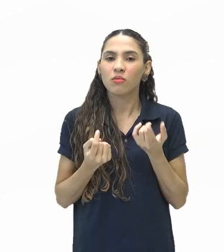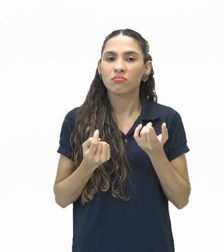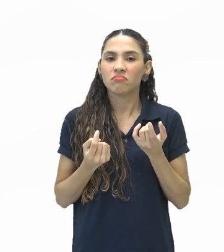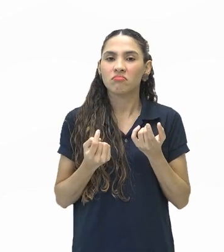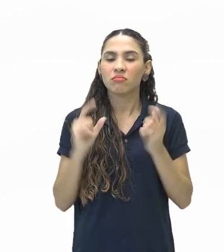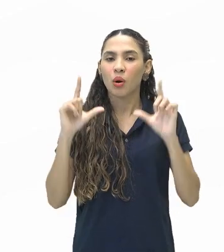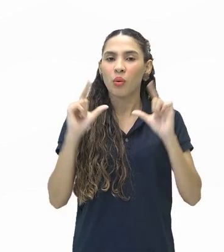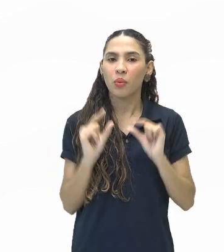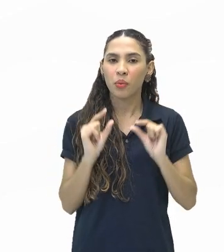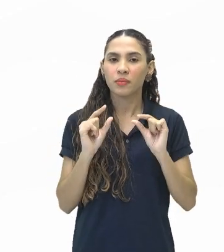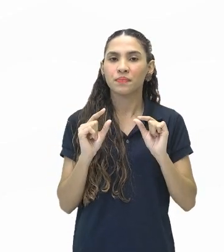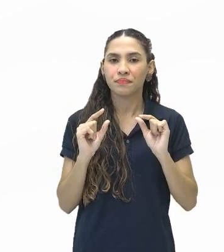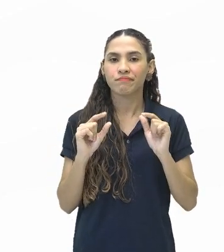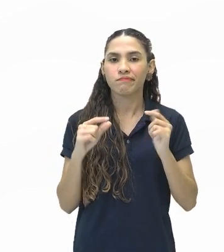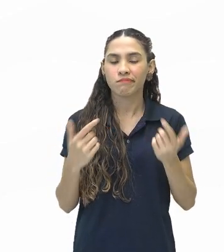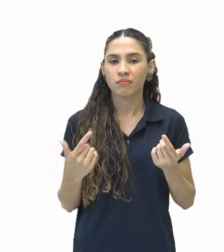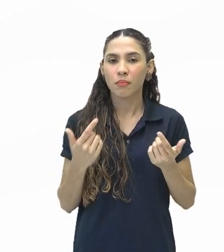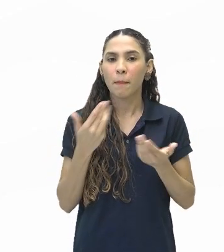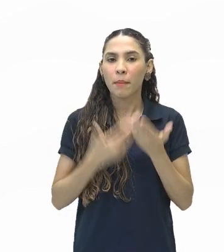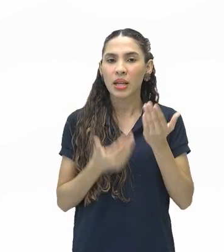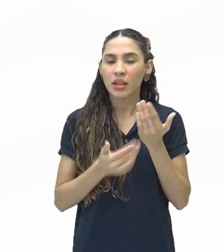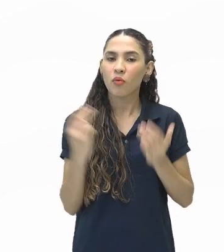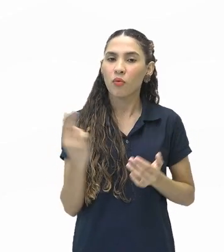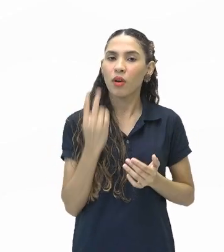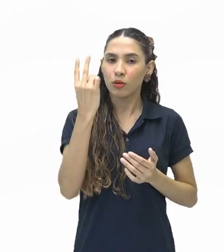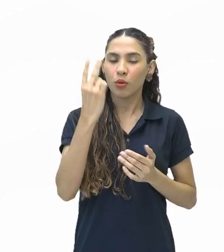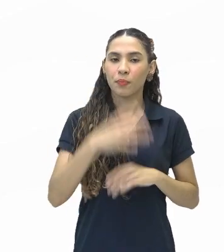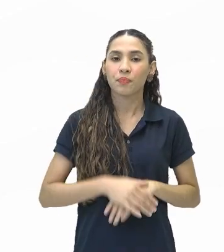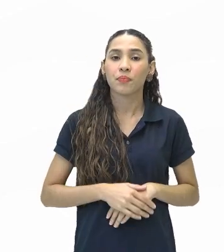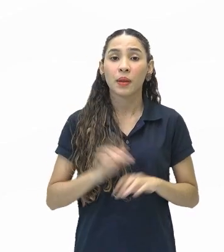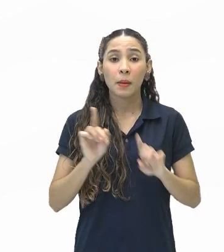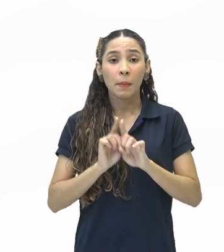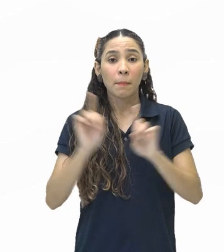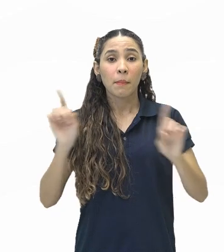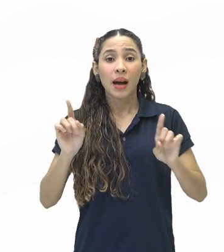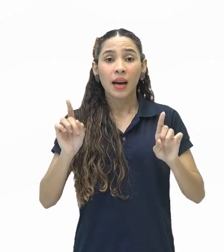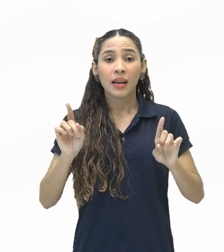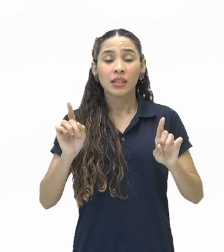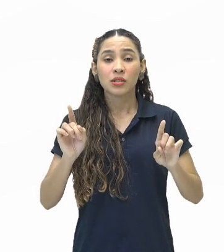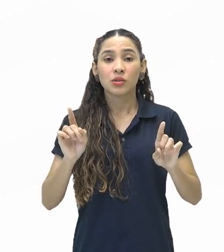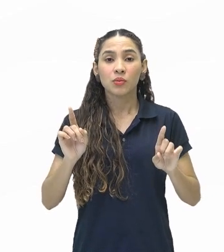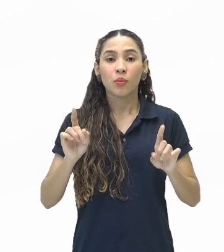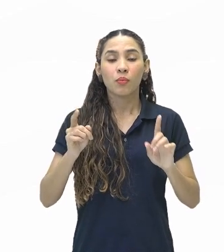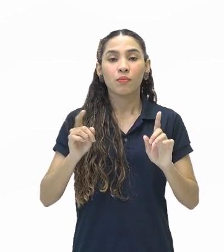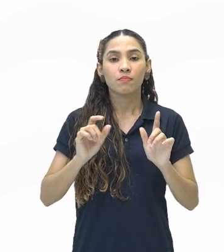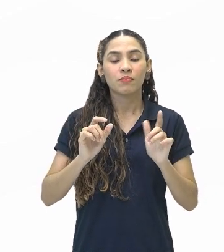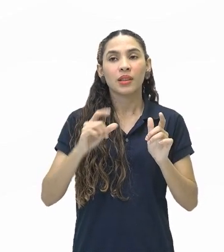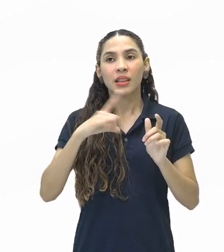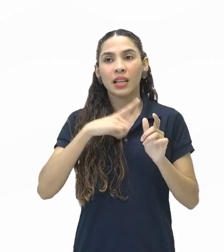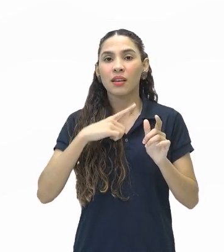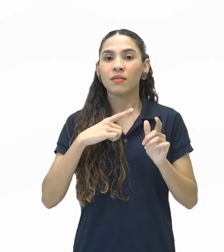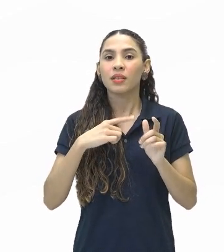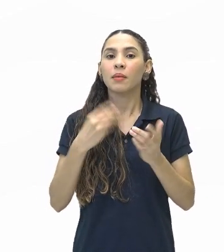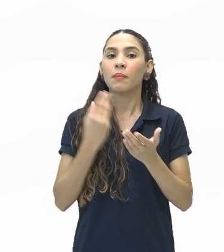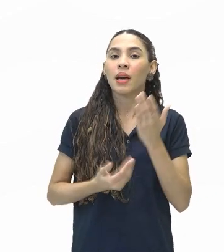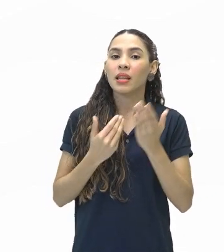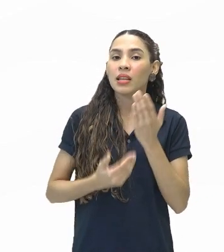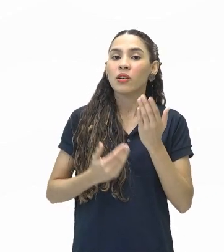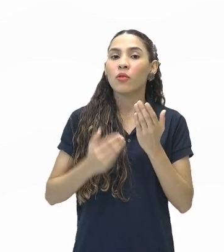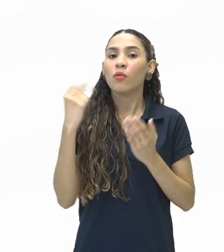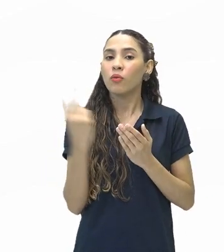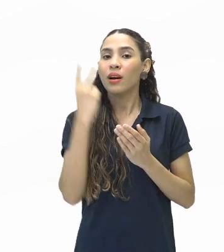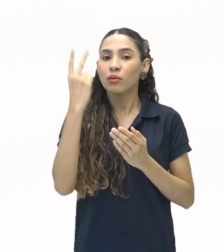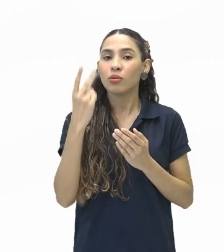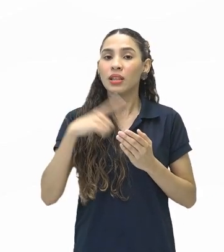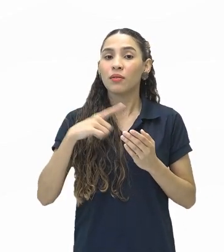mercadoria. E, ao se transformar, ao se reduzir em mercadoria, resulta na alienação do